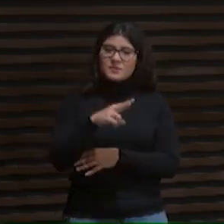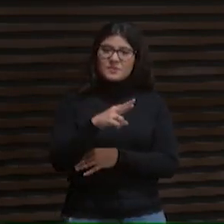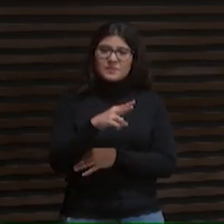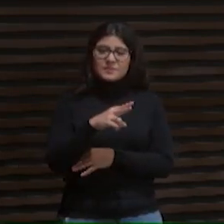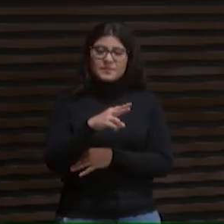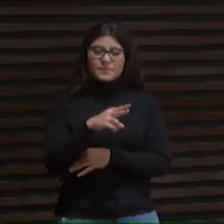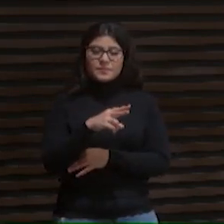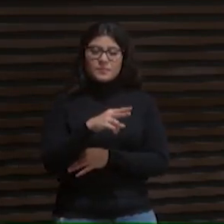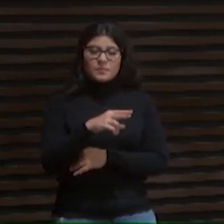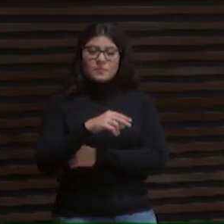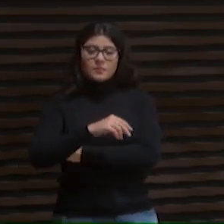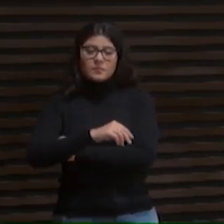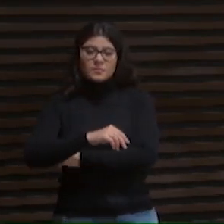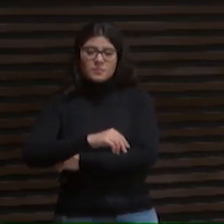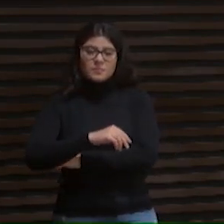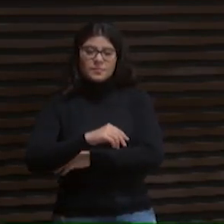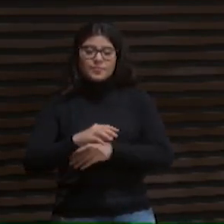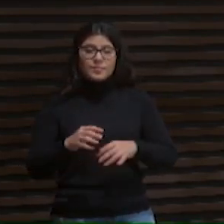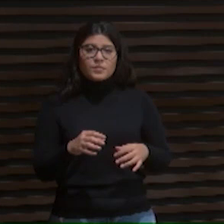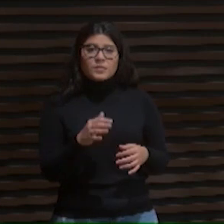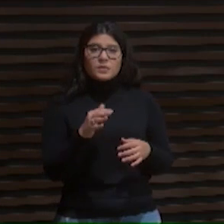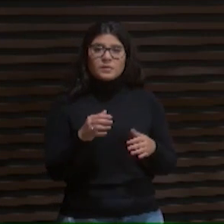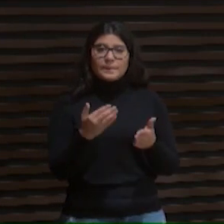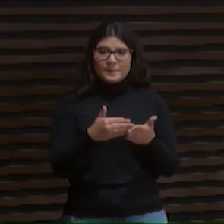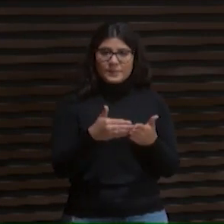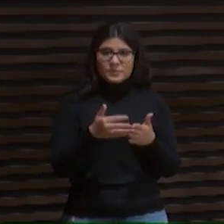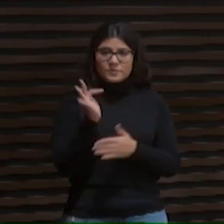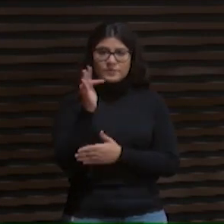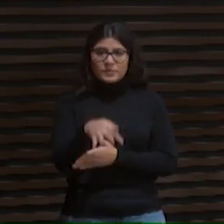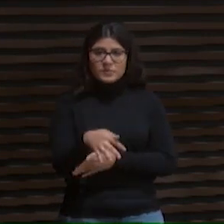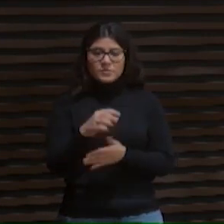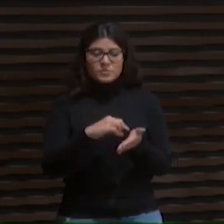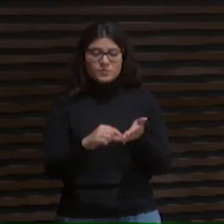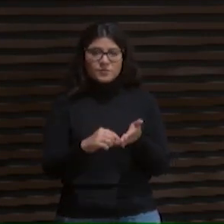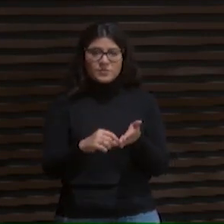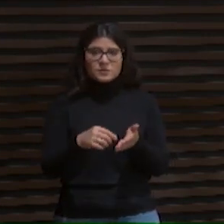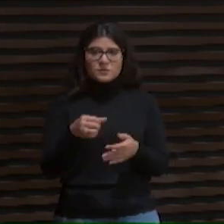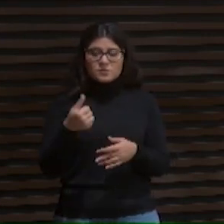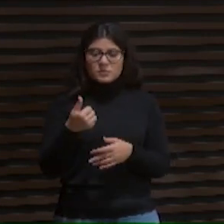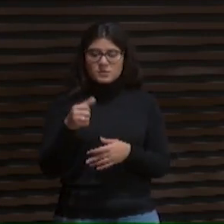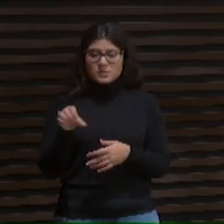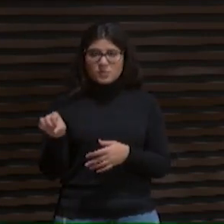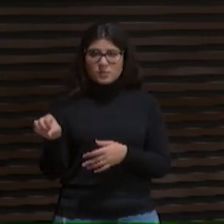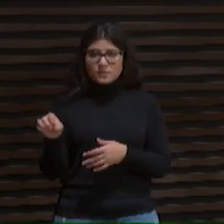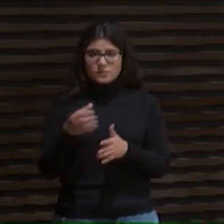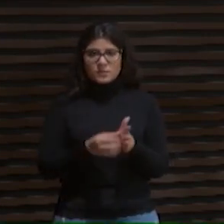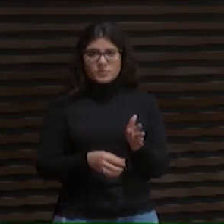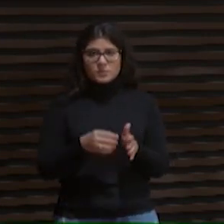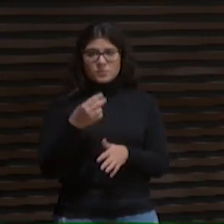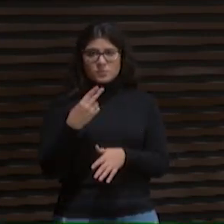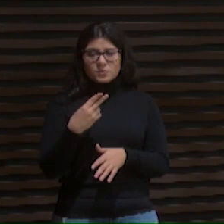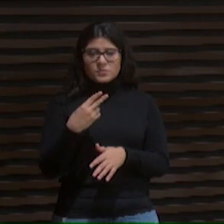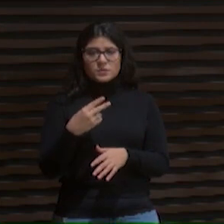eu parto da parte final do verso 19 desse capítulo 2, a fim